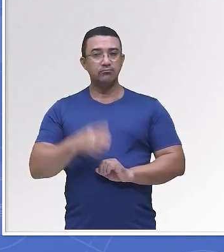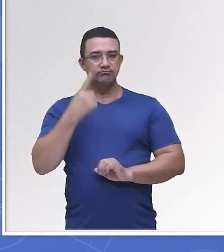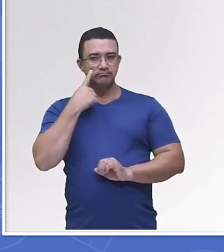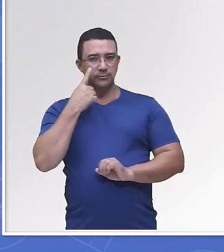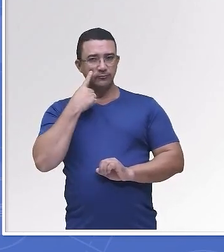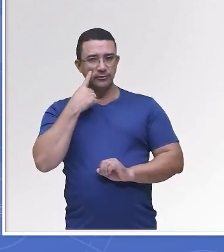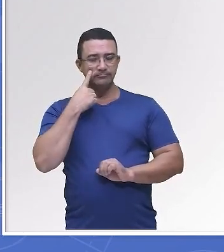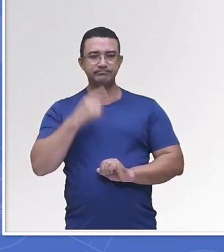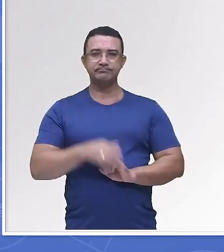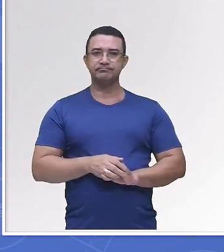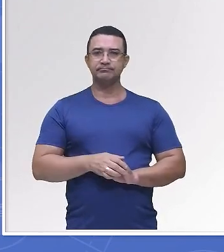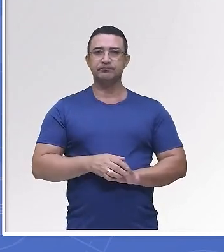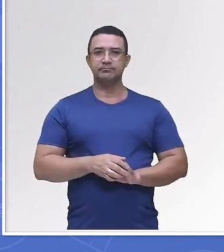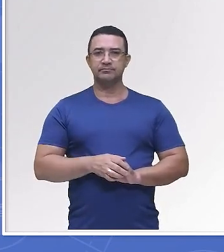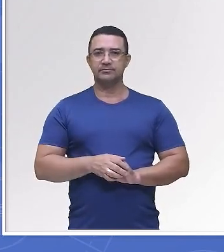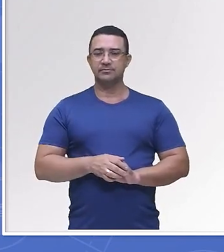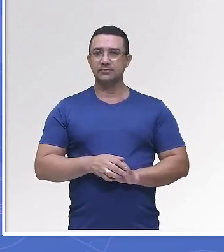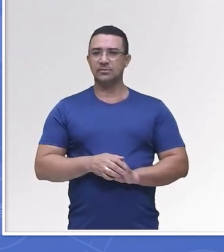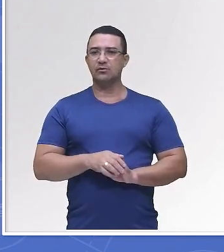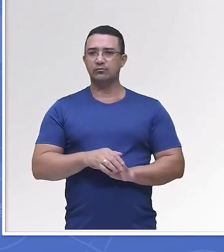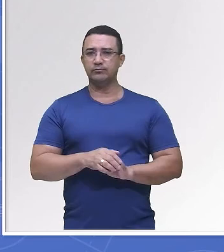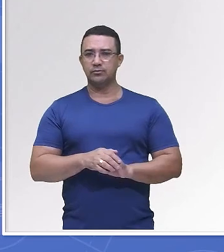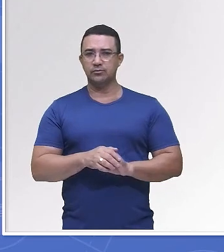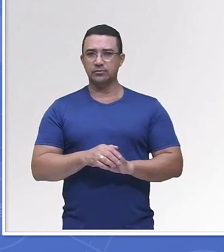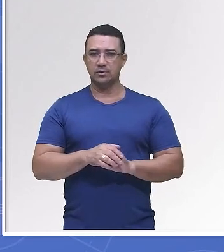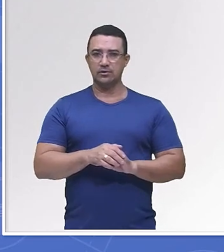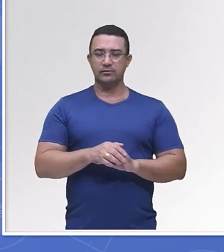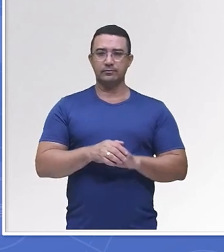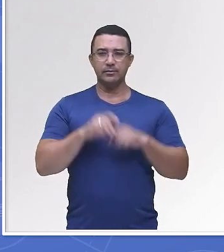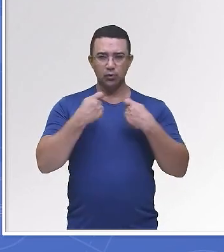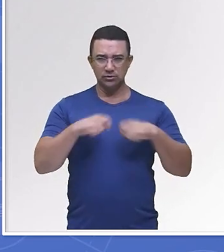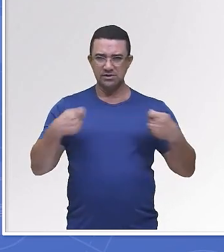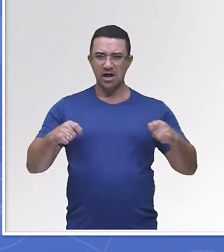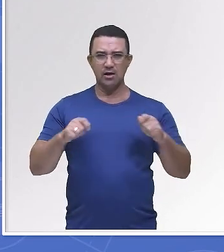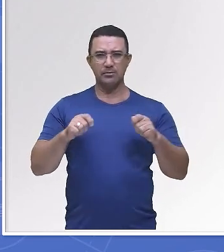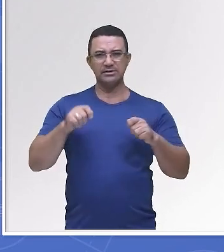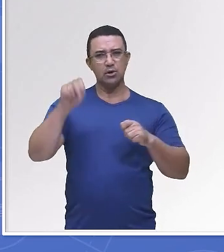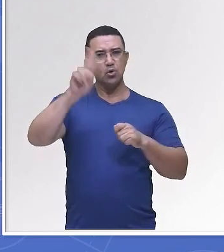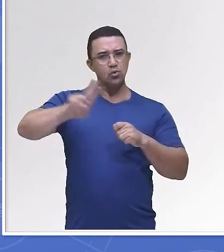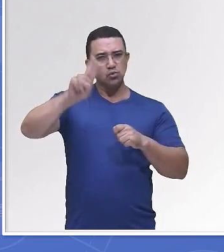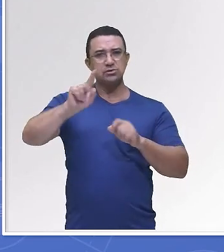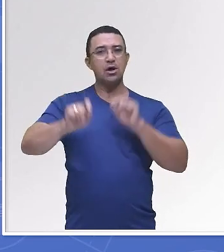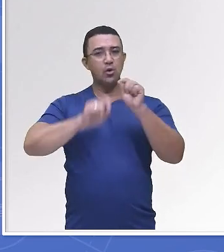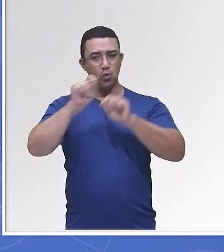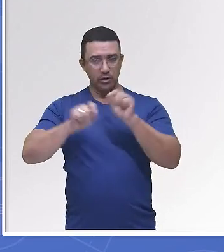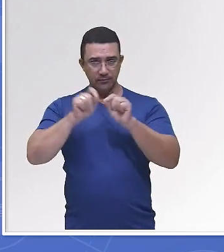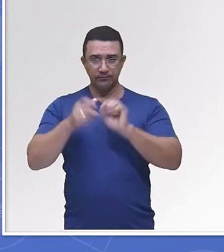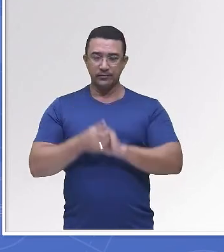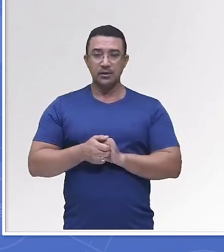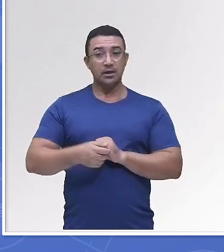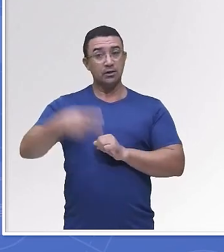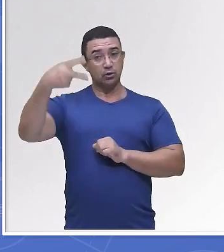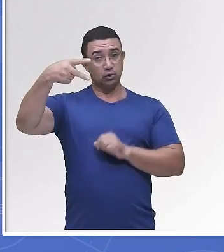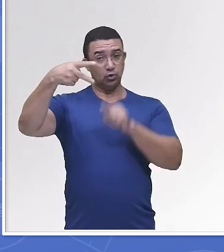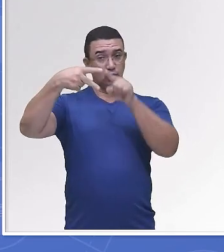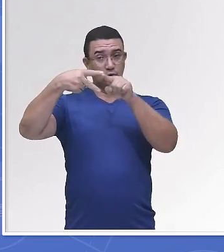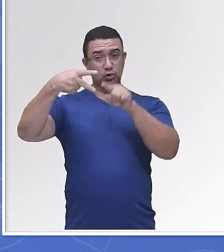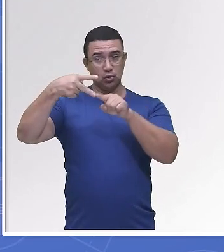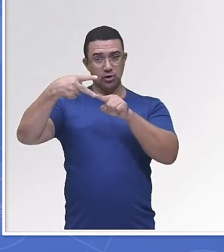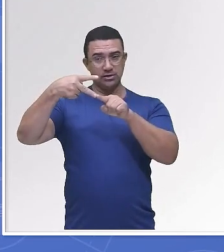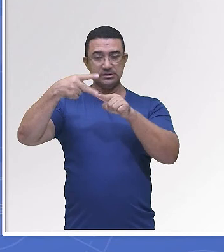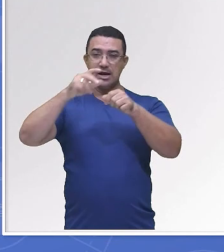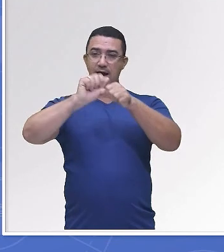atenção de vocês para o uso de dois advérbios, o exclusivamente e o respectivamente, tá bom? Então, vamos ao nosso